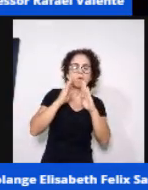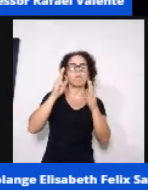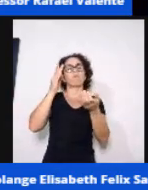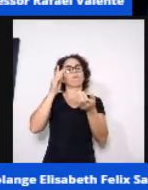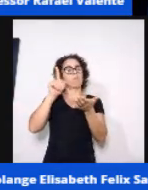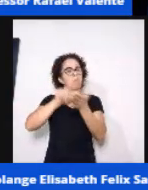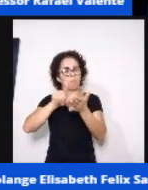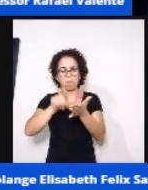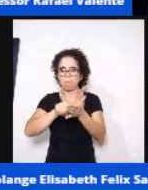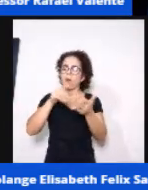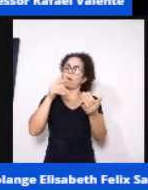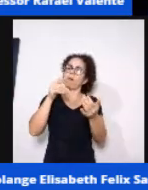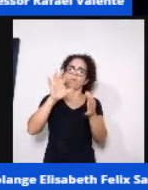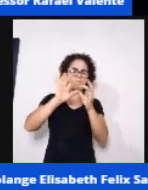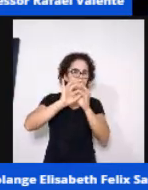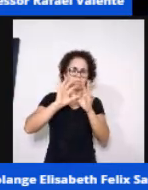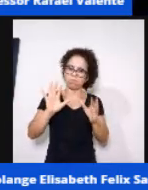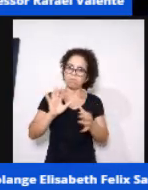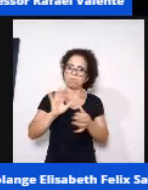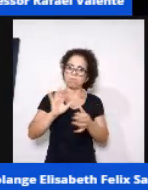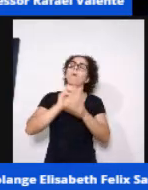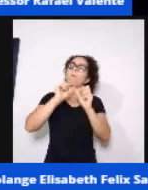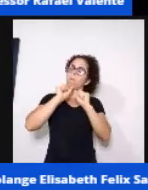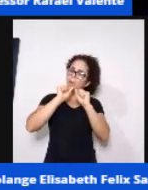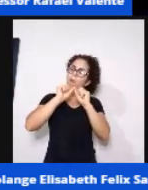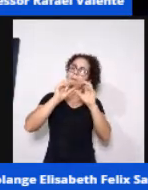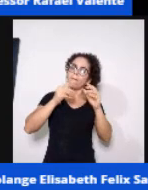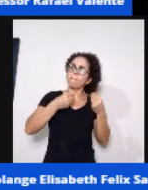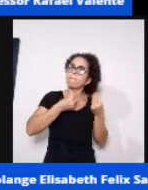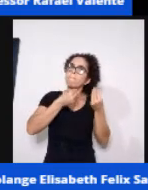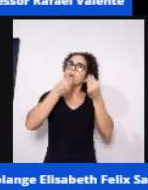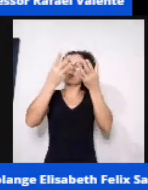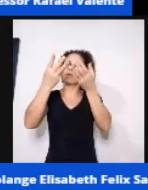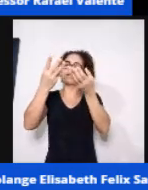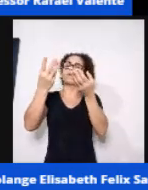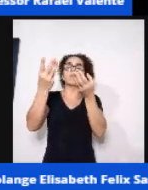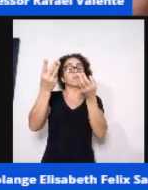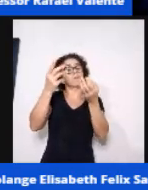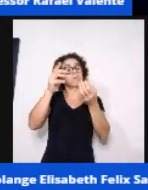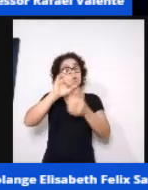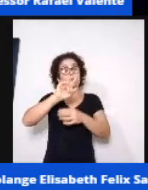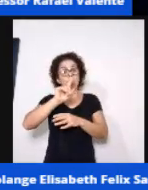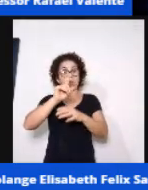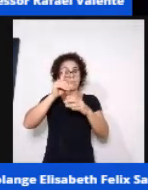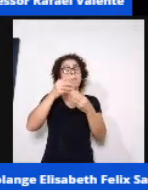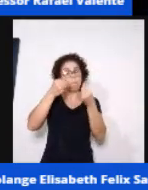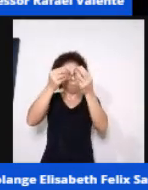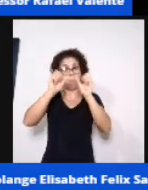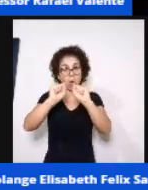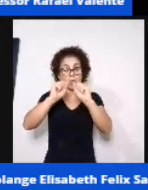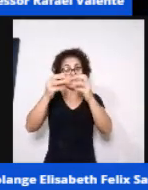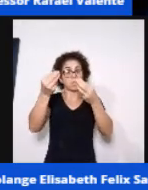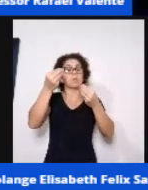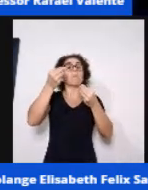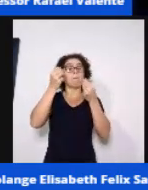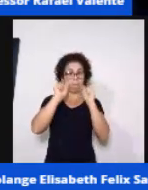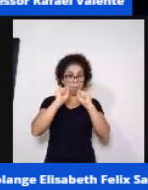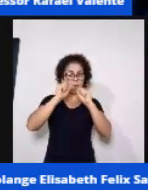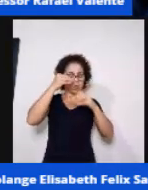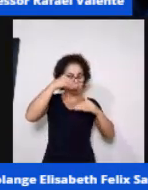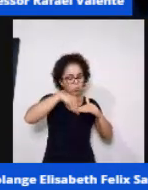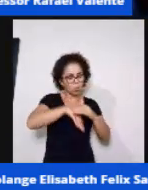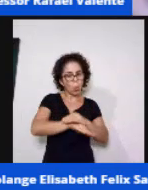E se você quiser mandar para essa pessoa, mande. Se você não quiser, guarda para você. Pegue este texto que você